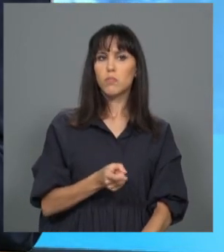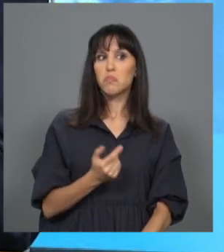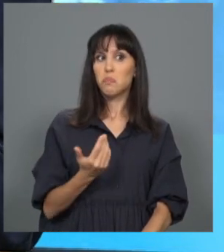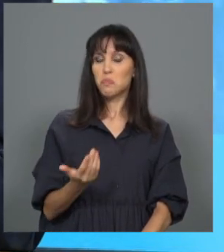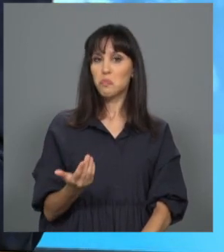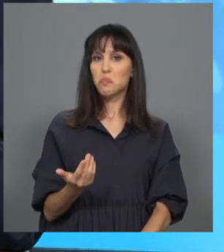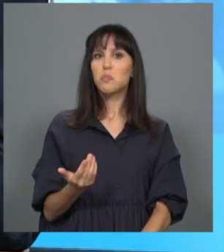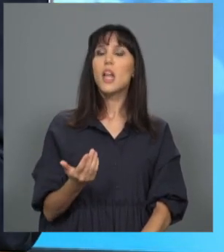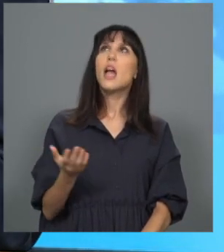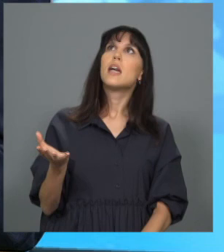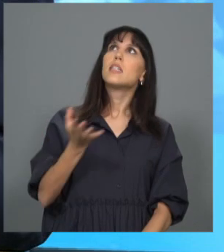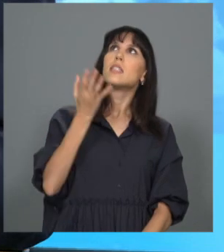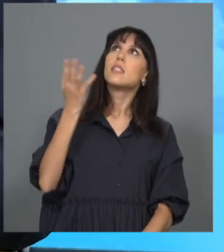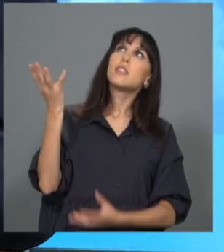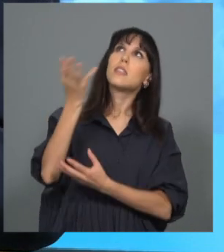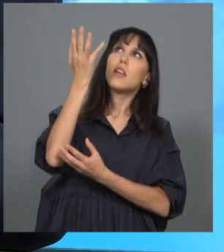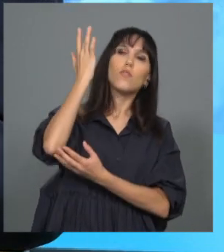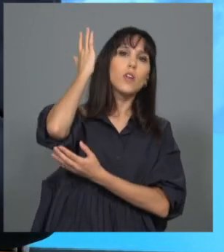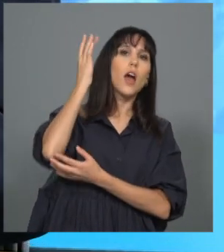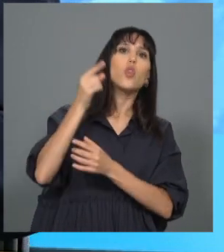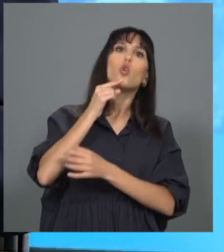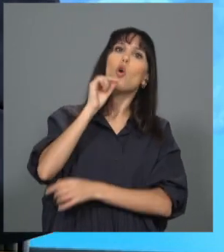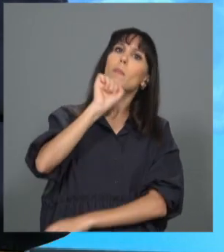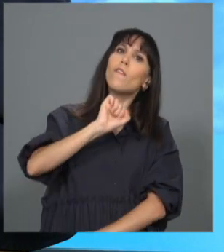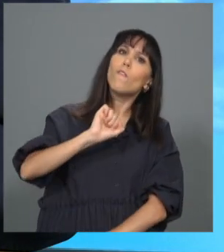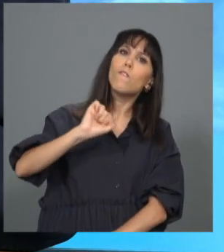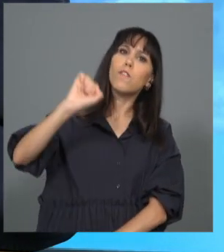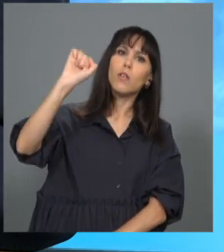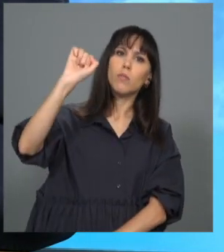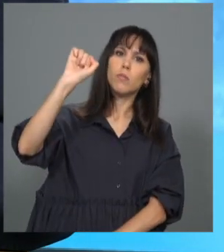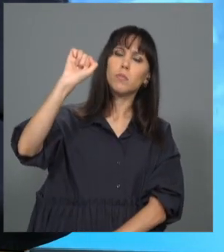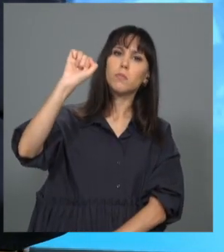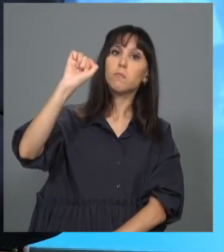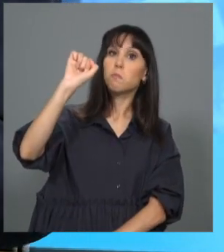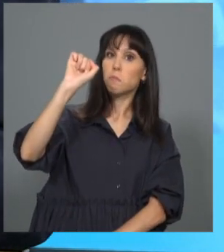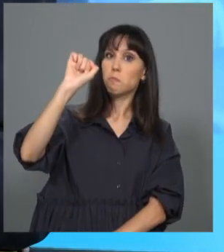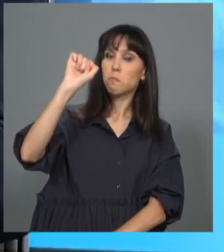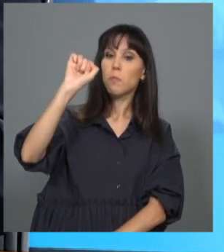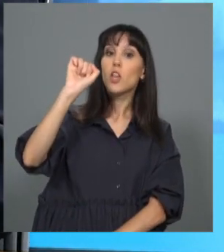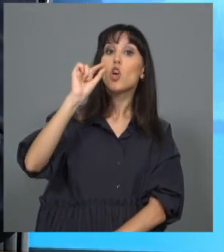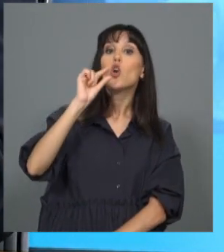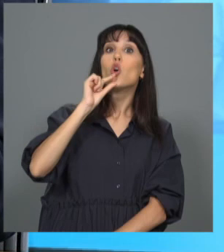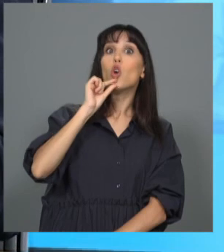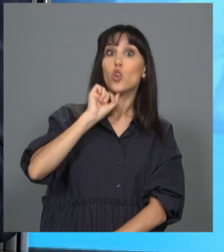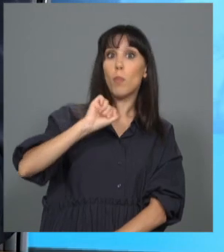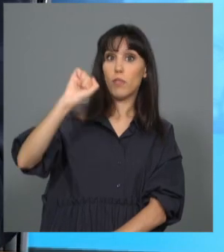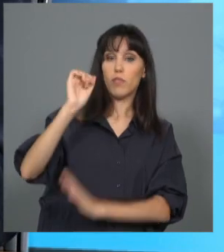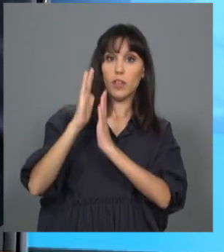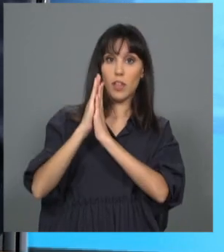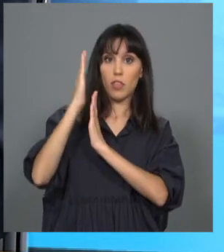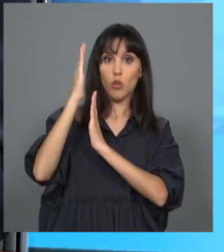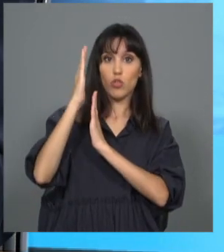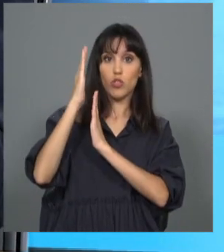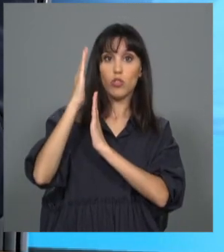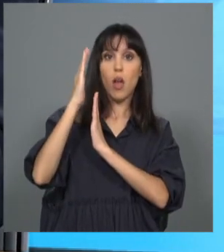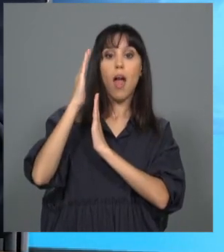santificado, esta invocação? Santificado seja o vosso nome. O nome de Deus está pela